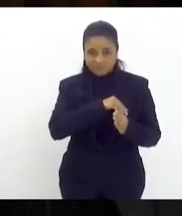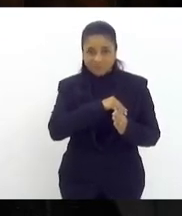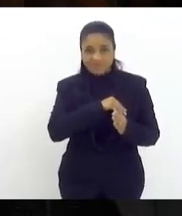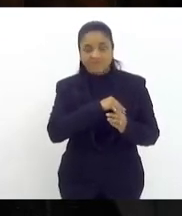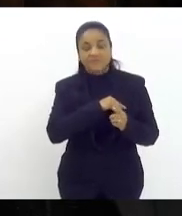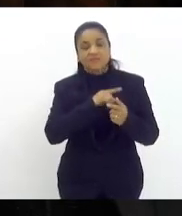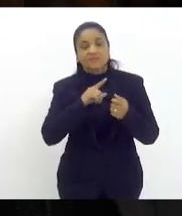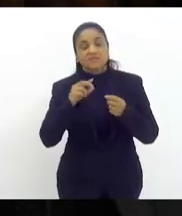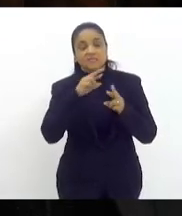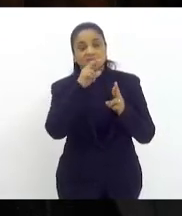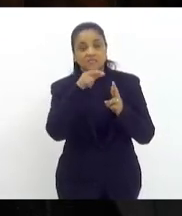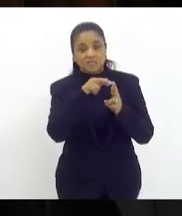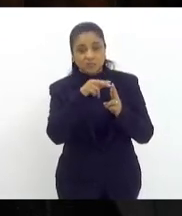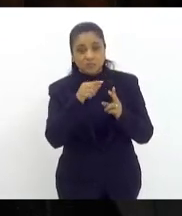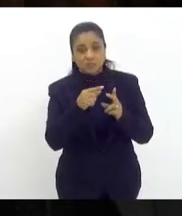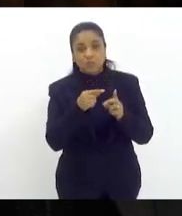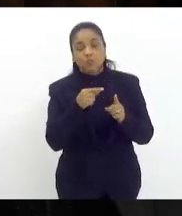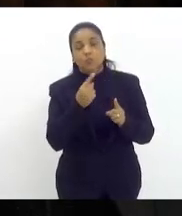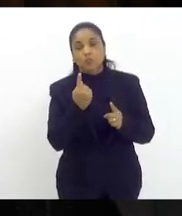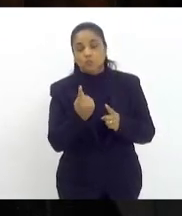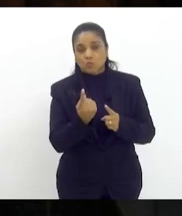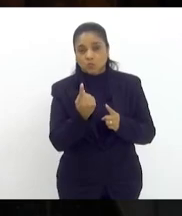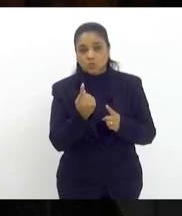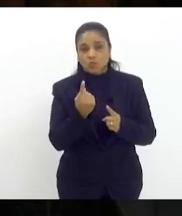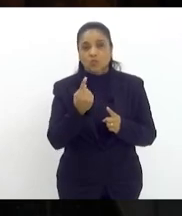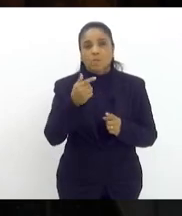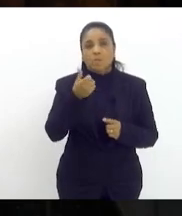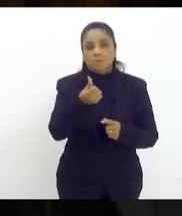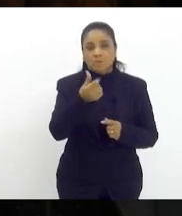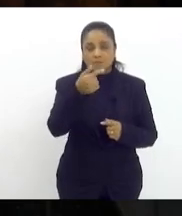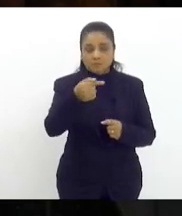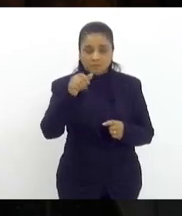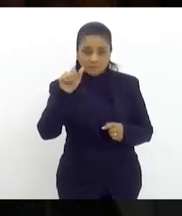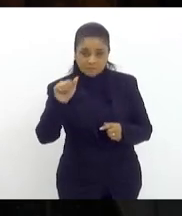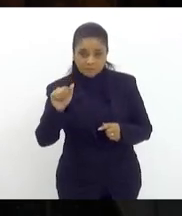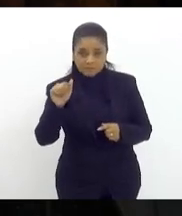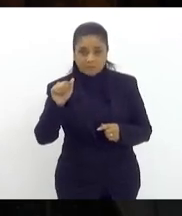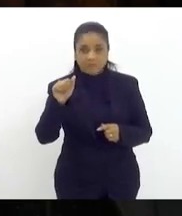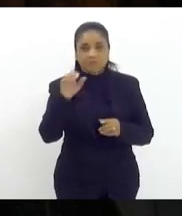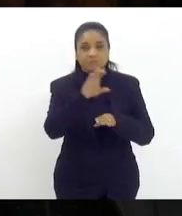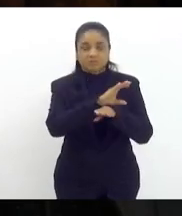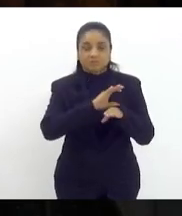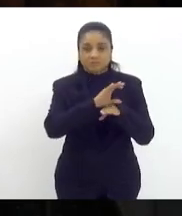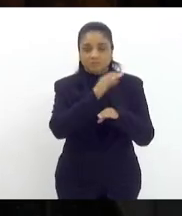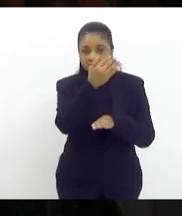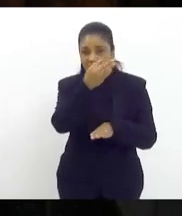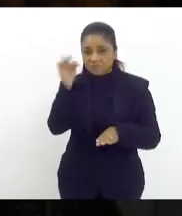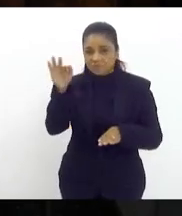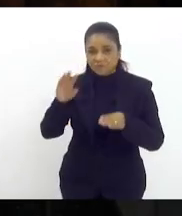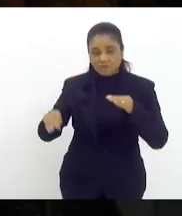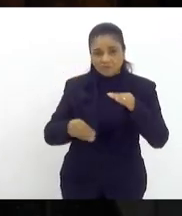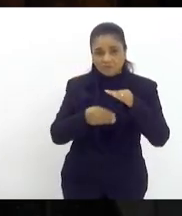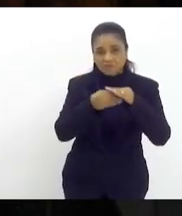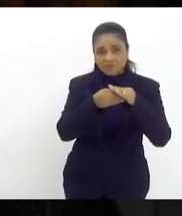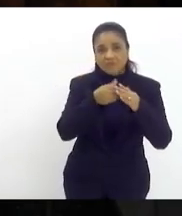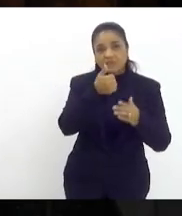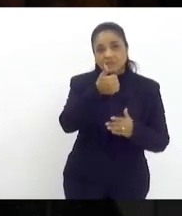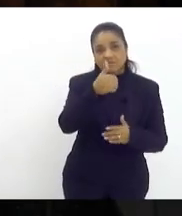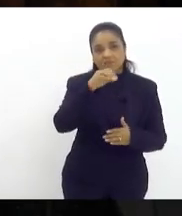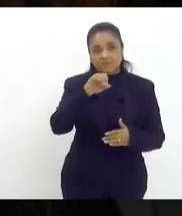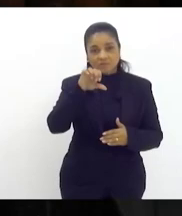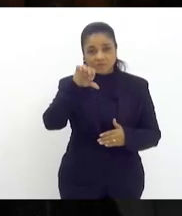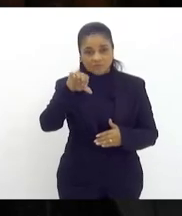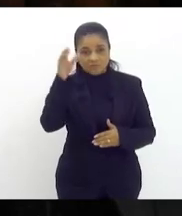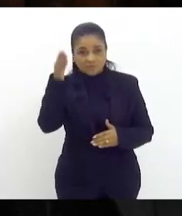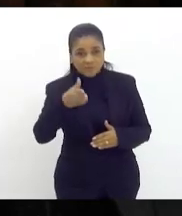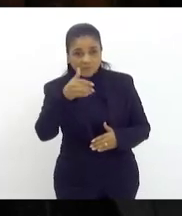167A da Constituição Federal que origina-se da emenda constitucional 109 de